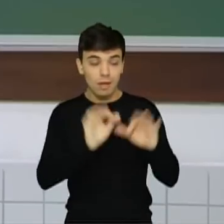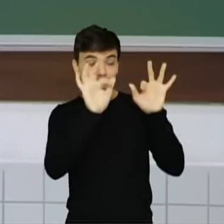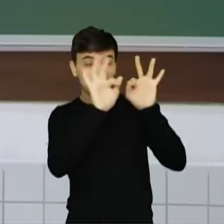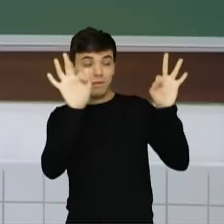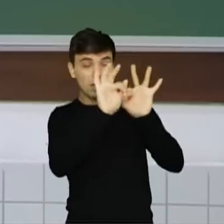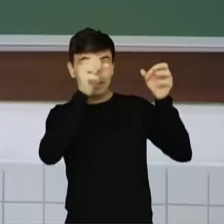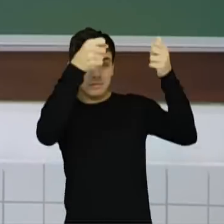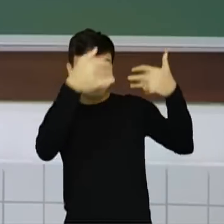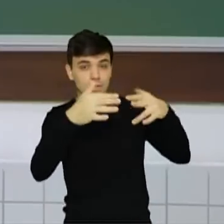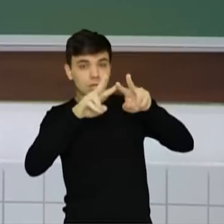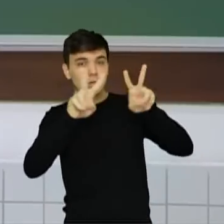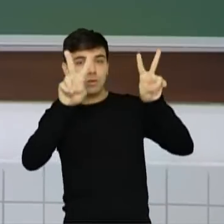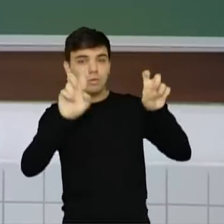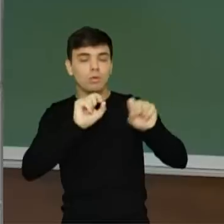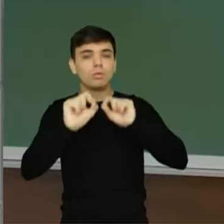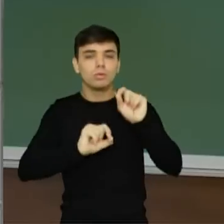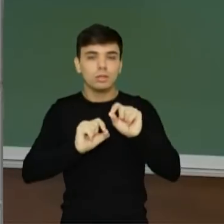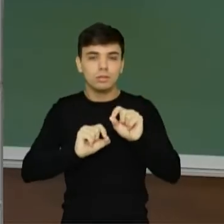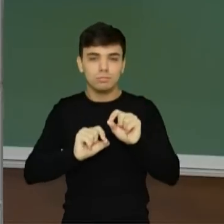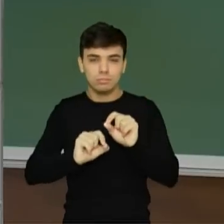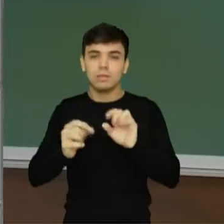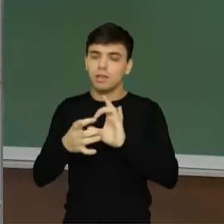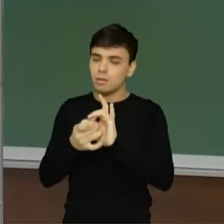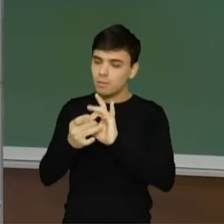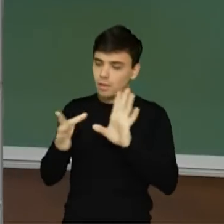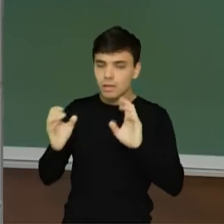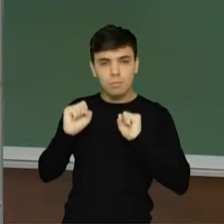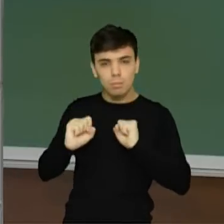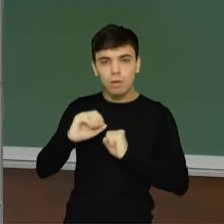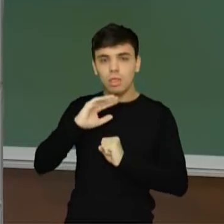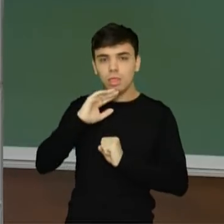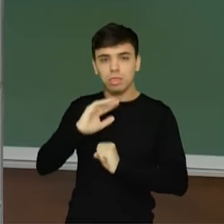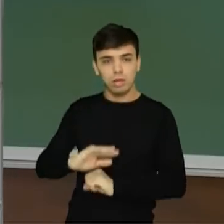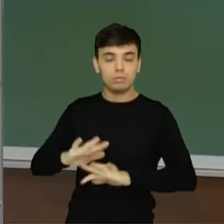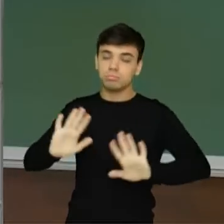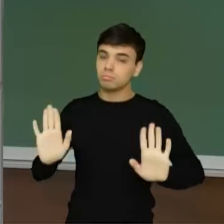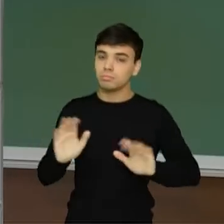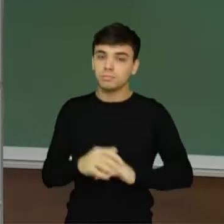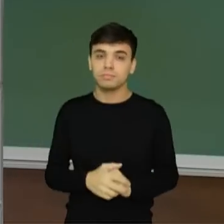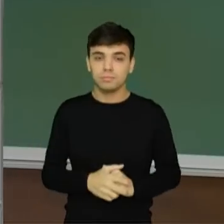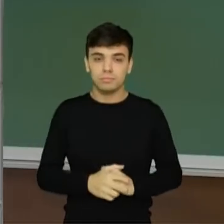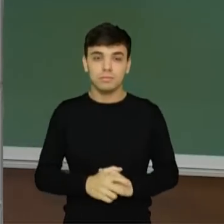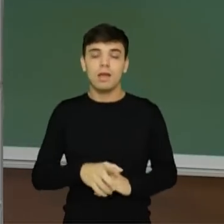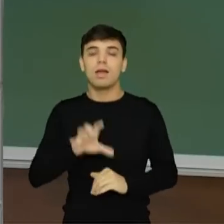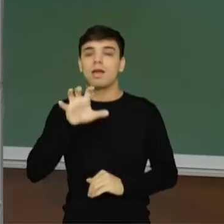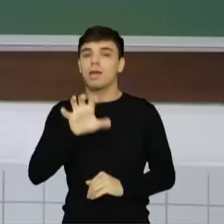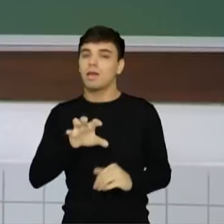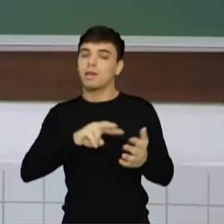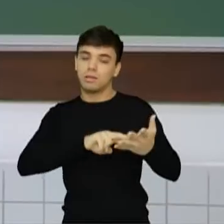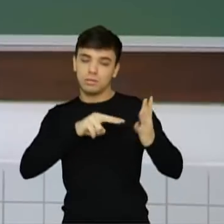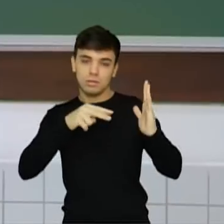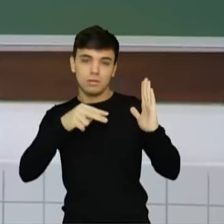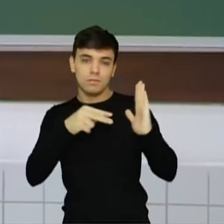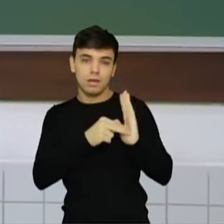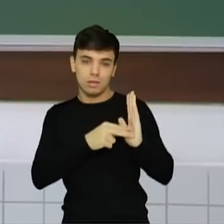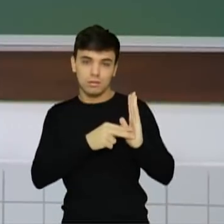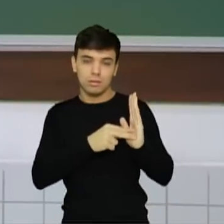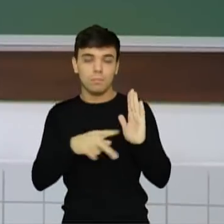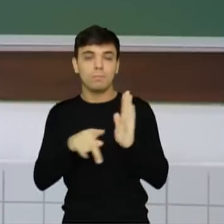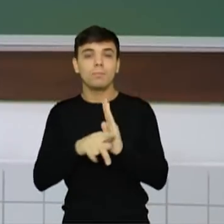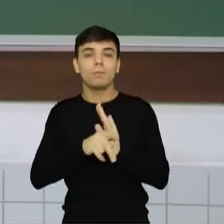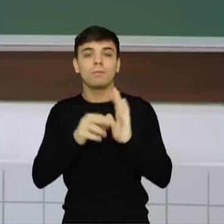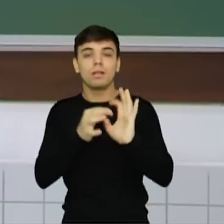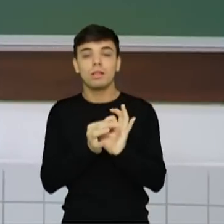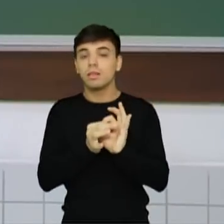seguinte: liberdade, ainda que tarde. Certo? E esse vai ser o grande significado, vai ser um movimento justamente de